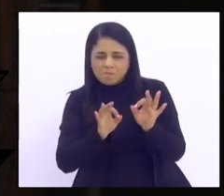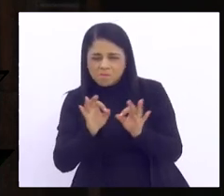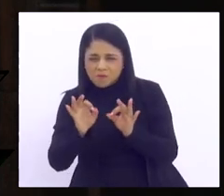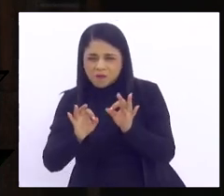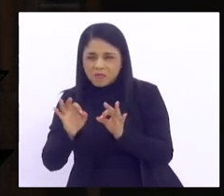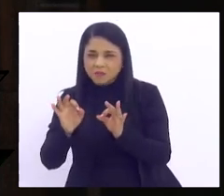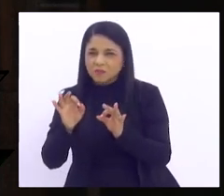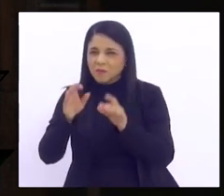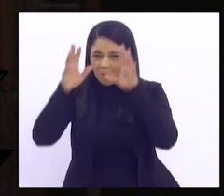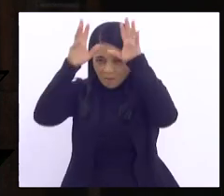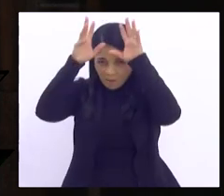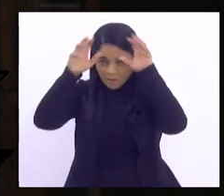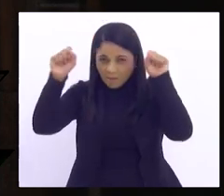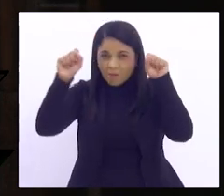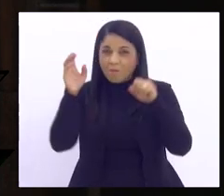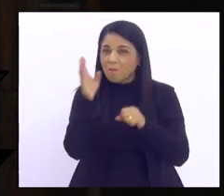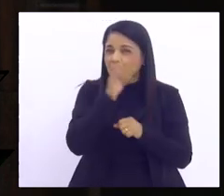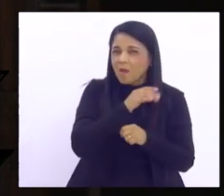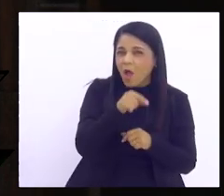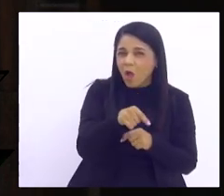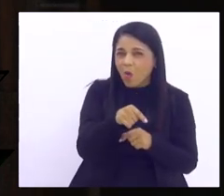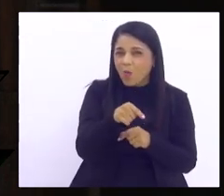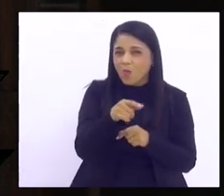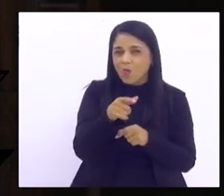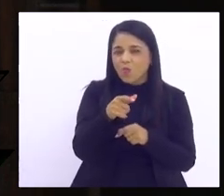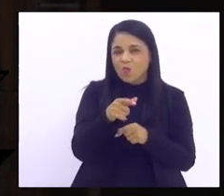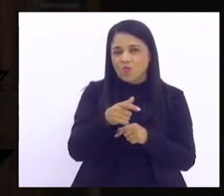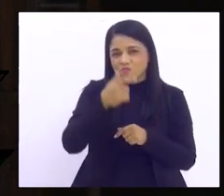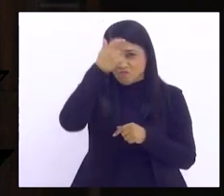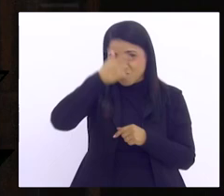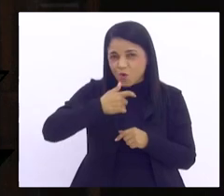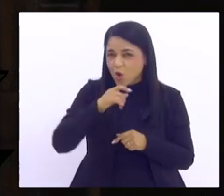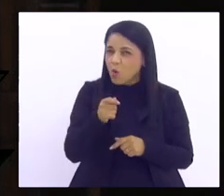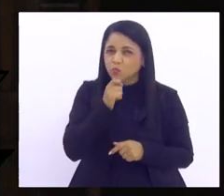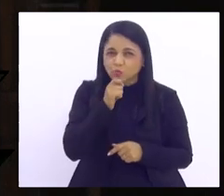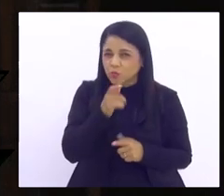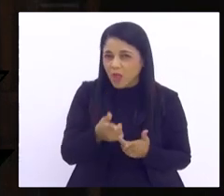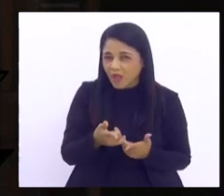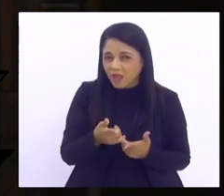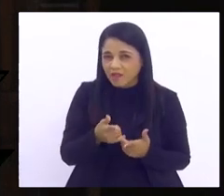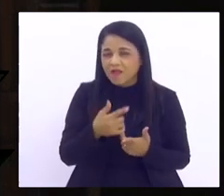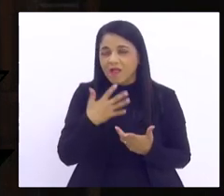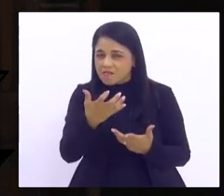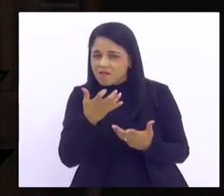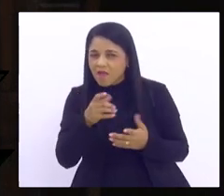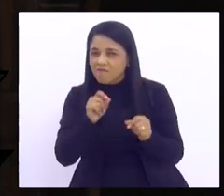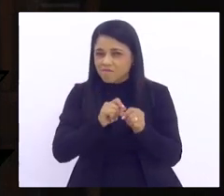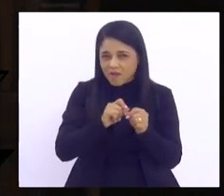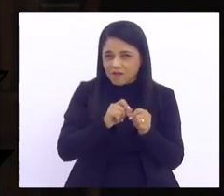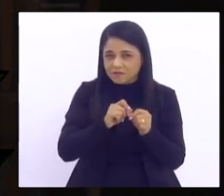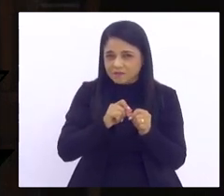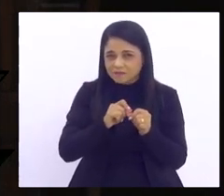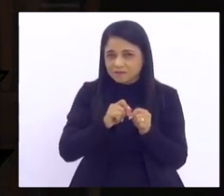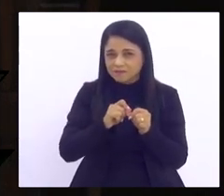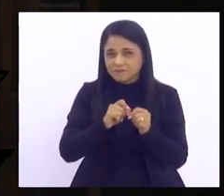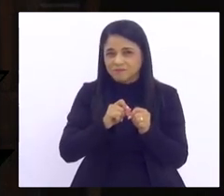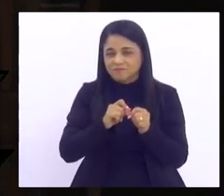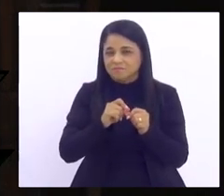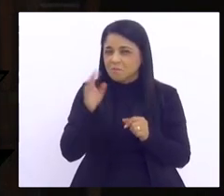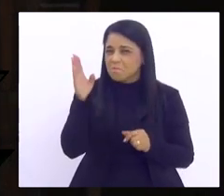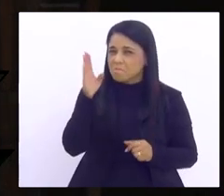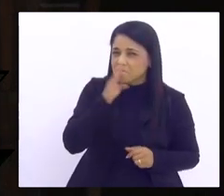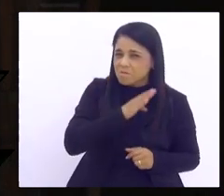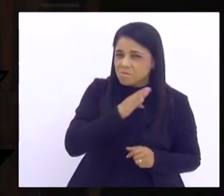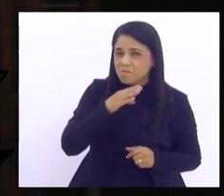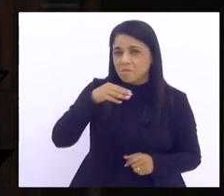faz tudo imoral, mas ele quer aquilo que ele quer. Não é? Esse é o maquiavélico.